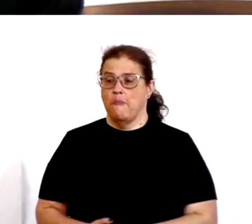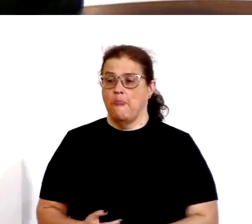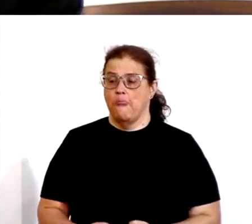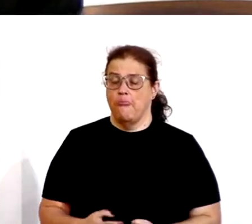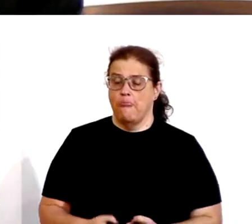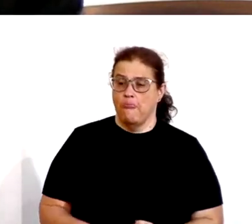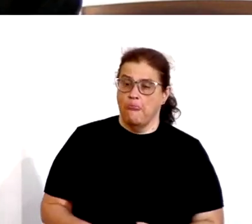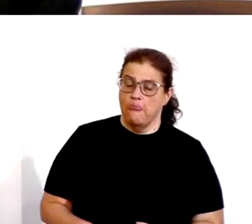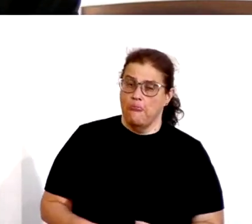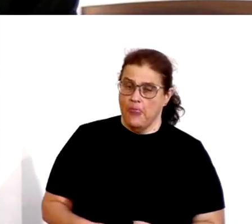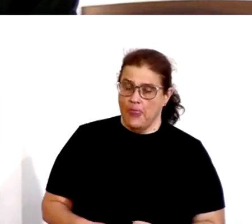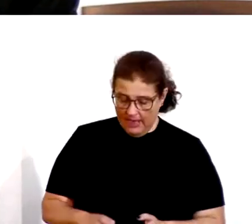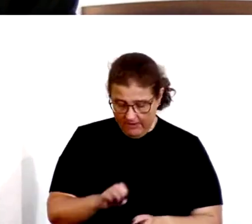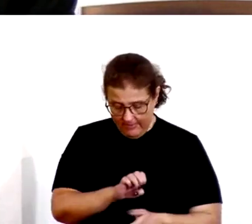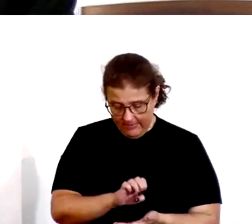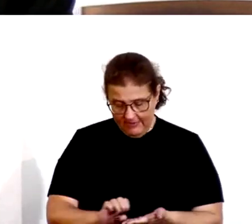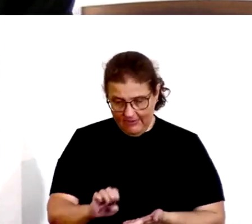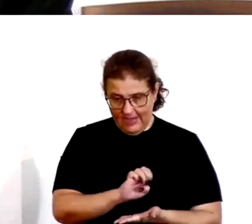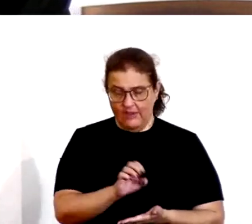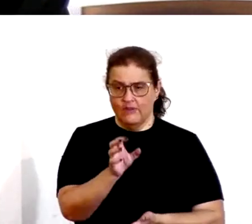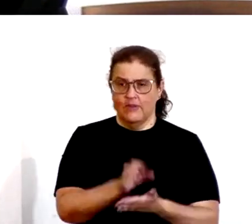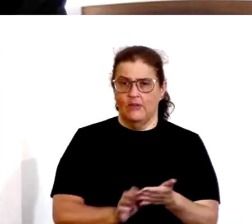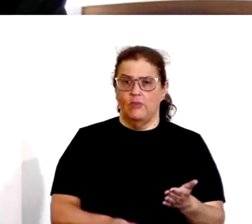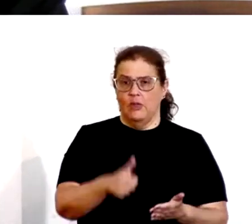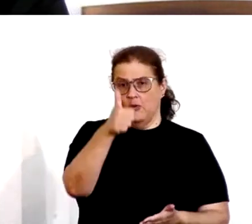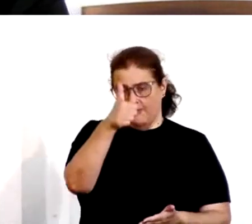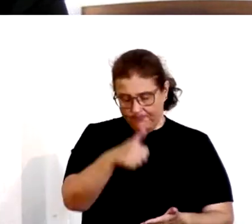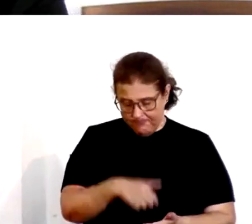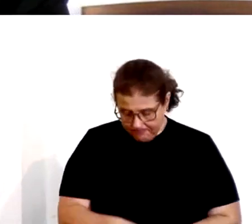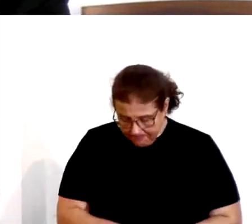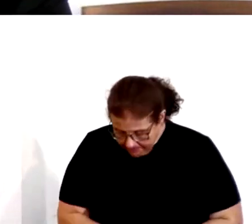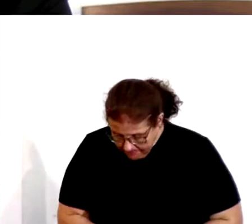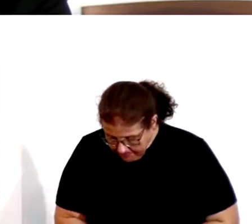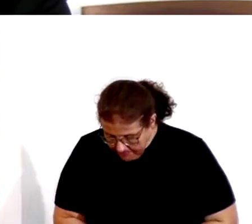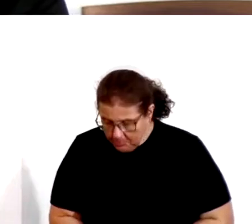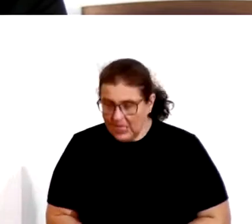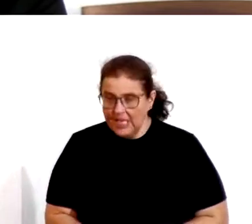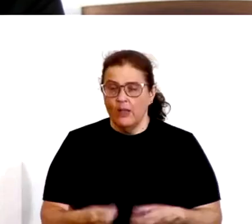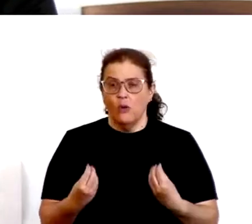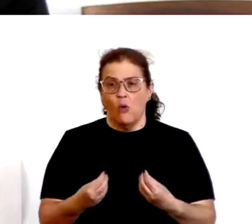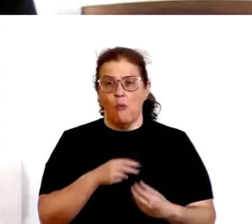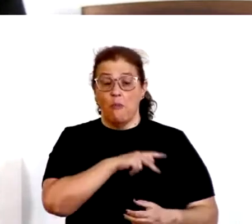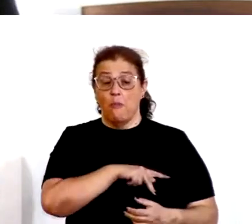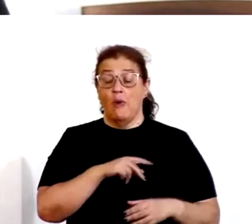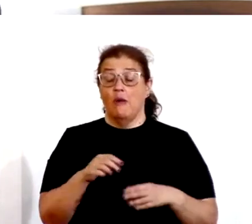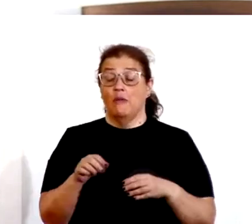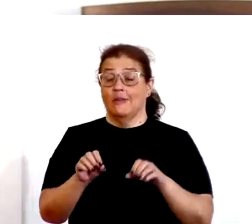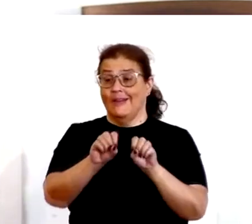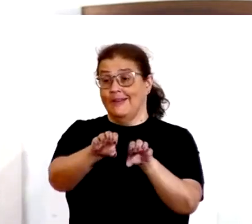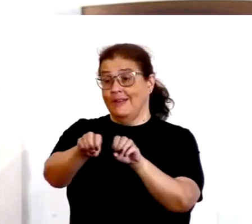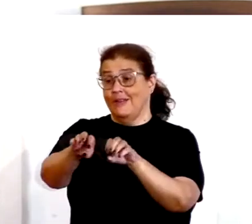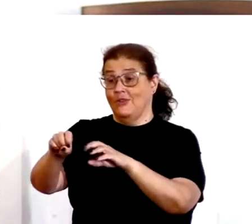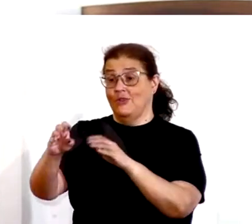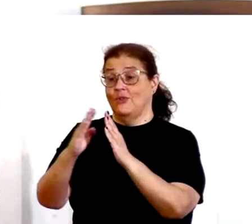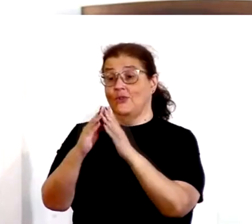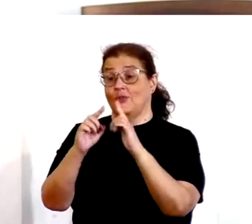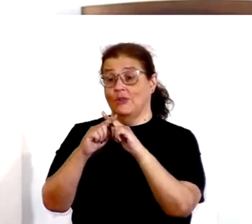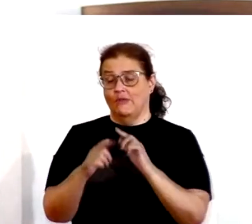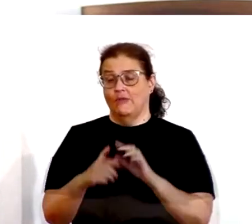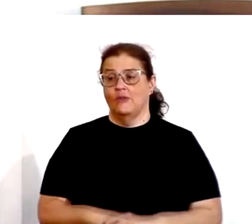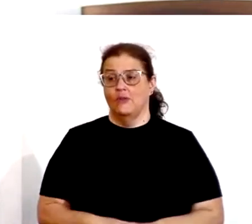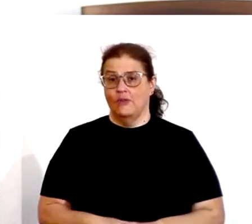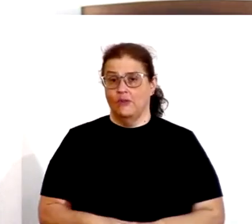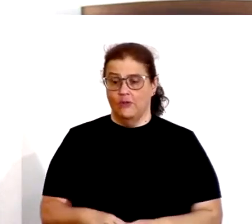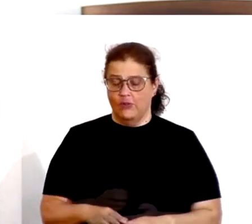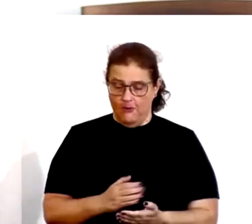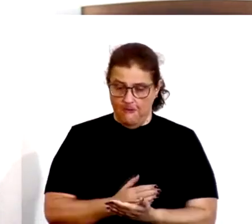no primeiro capítulo de Efésios, e vamos ver o que Paulo está instruindo a igreja a esse respeito. Ele